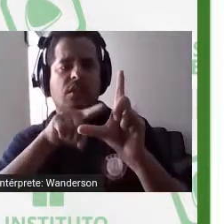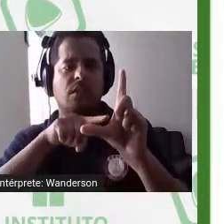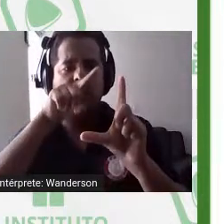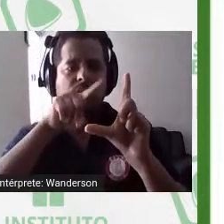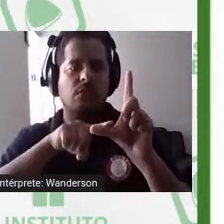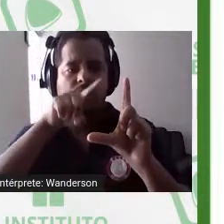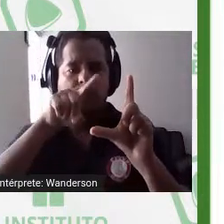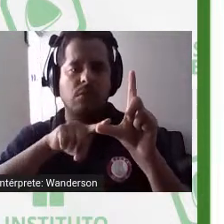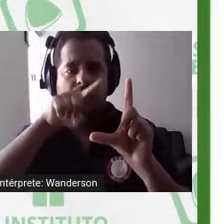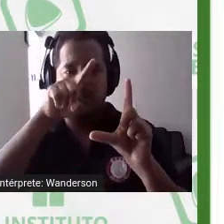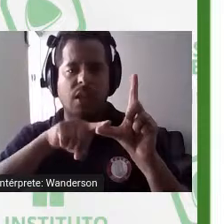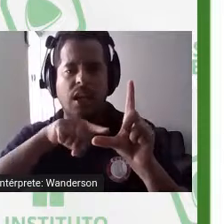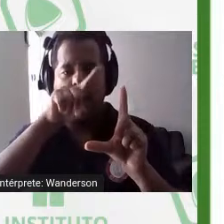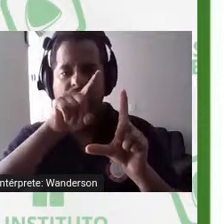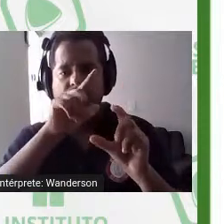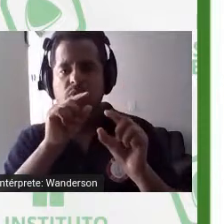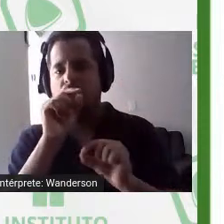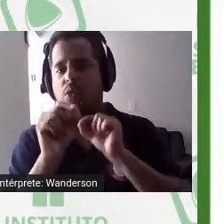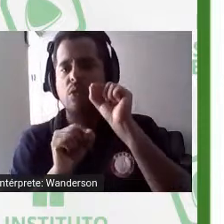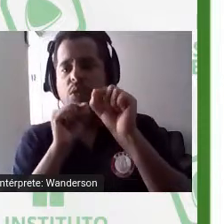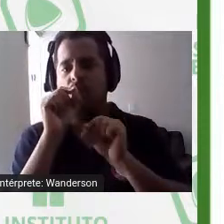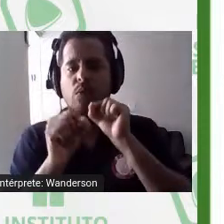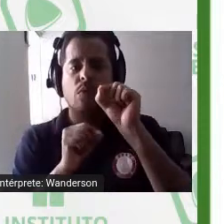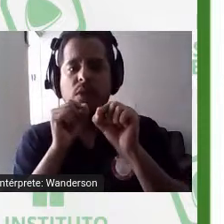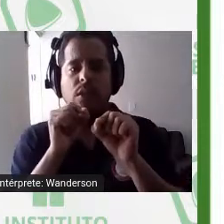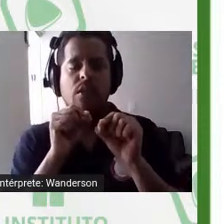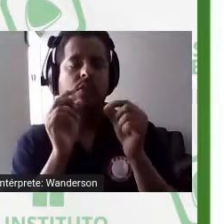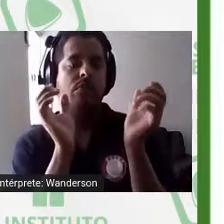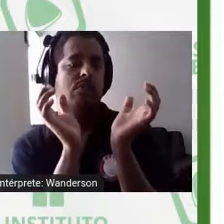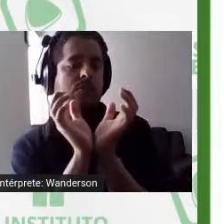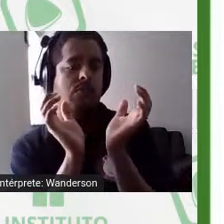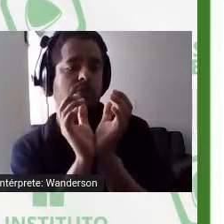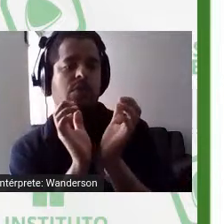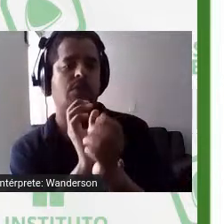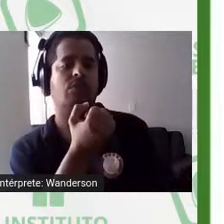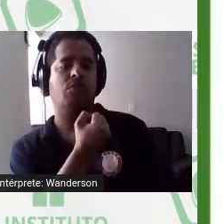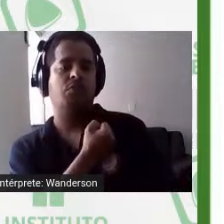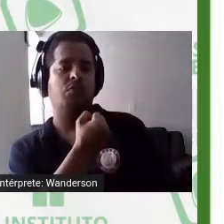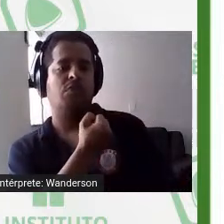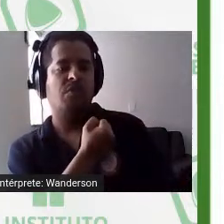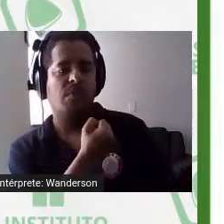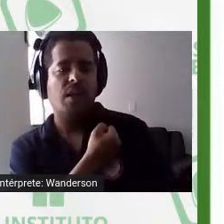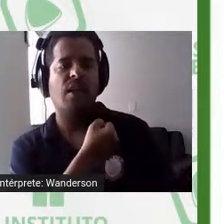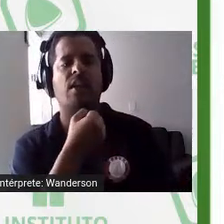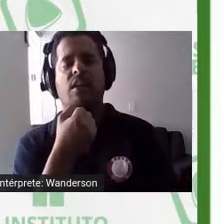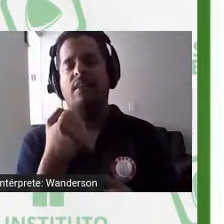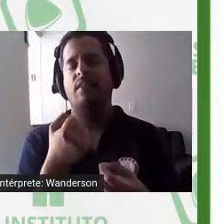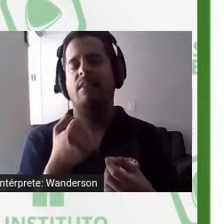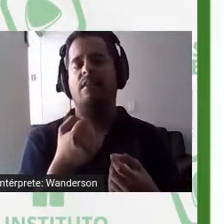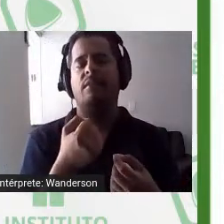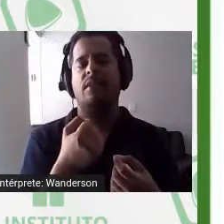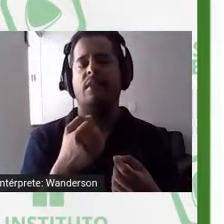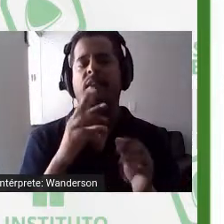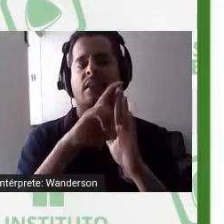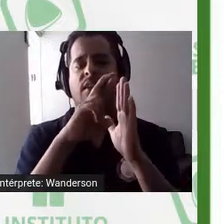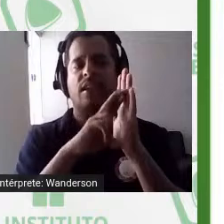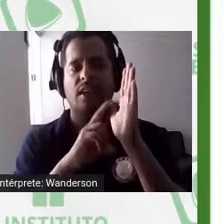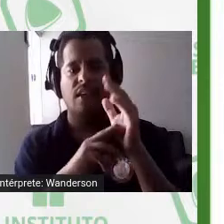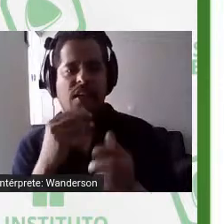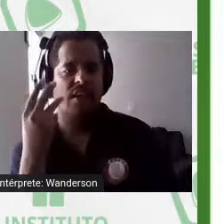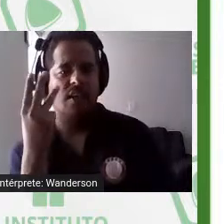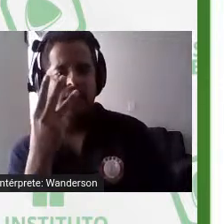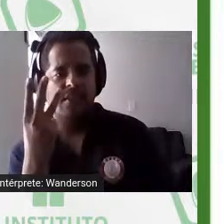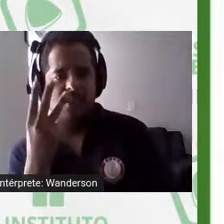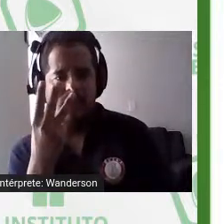por objeto matemático, os conjuntos numéricos, grandezas, regras de três, polinômios e equações do primeiro e